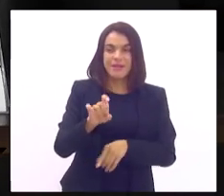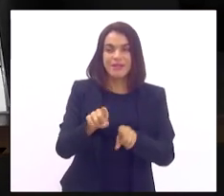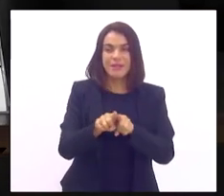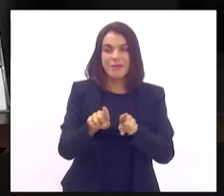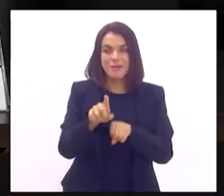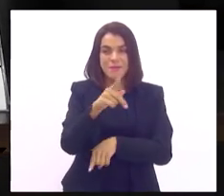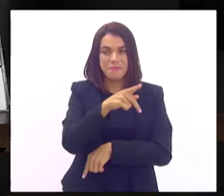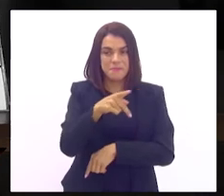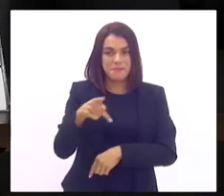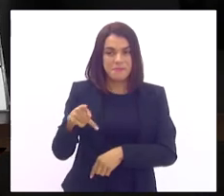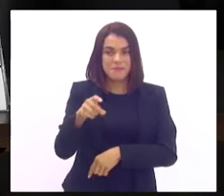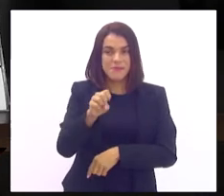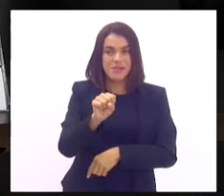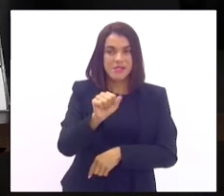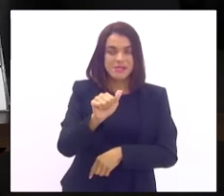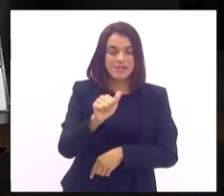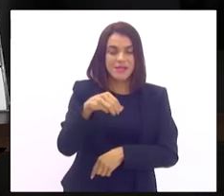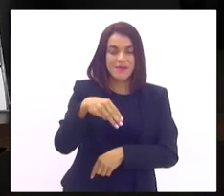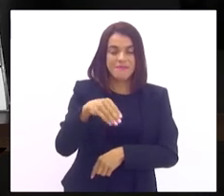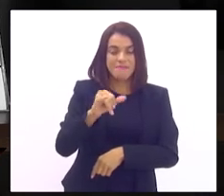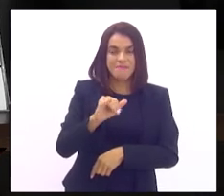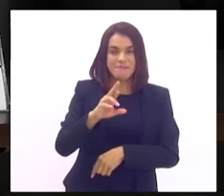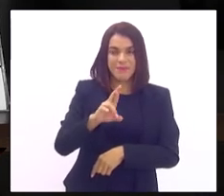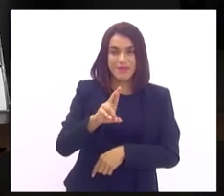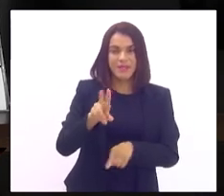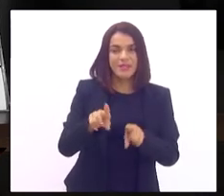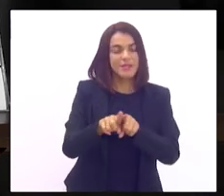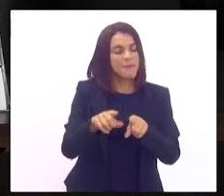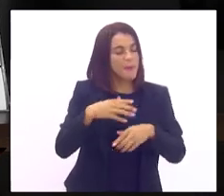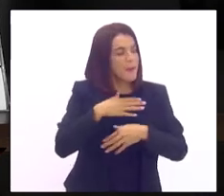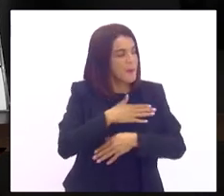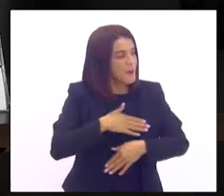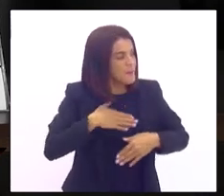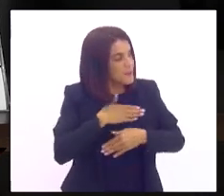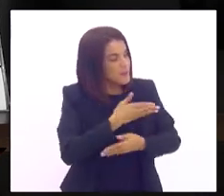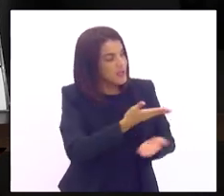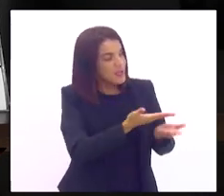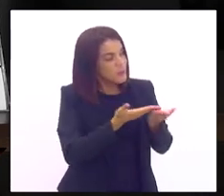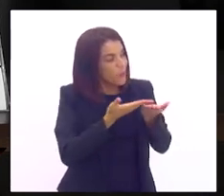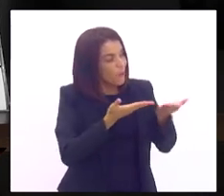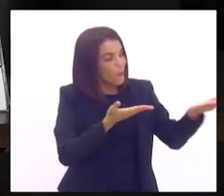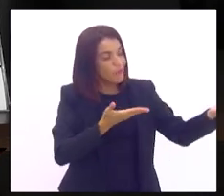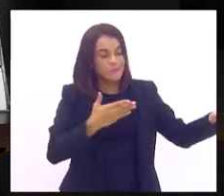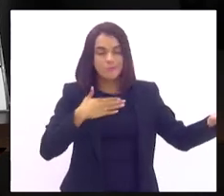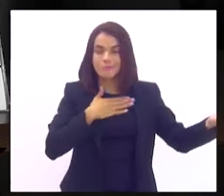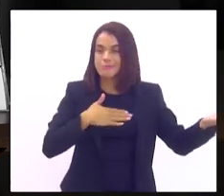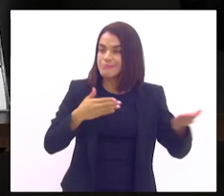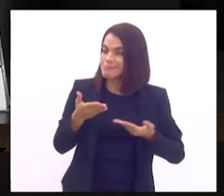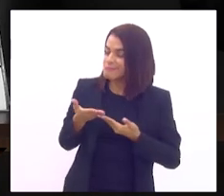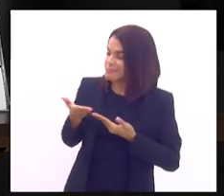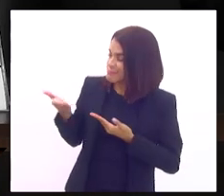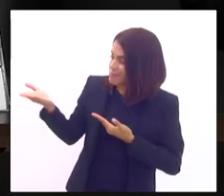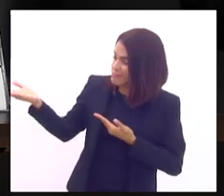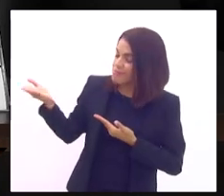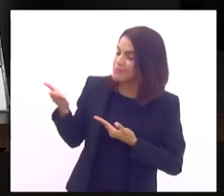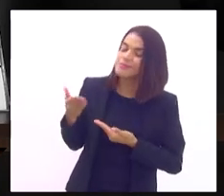presidente Samir. E assim cumprimentar toda a mesa, todas as autoridades, não vou conseguir falar o nome aqui de